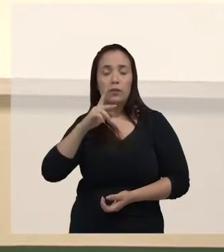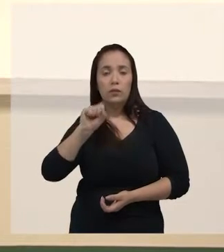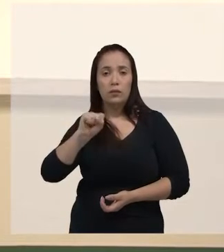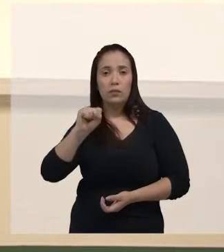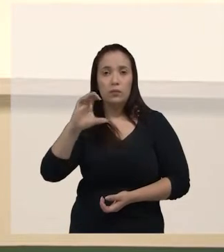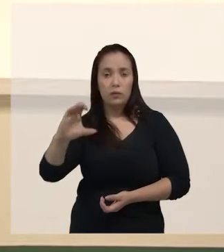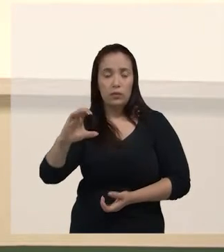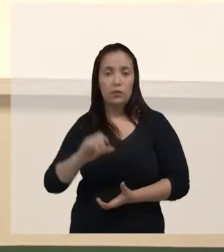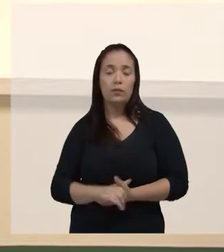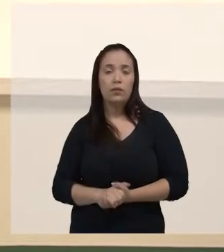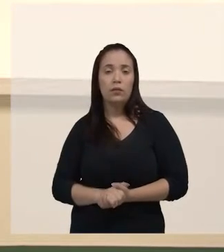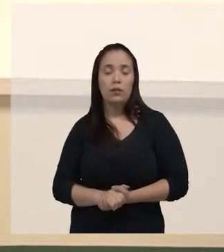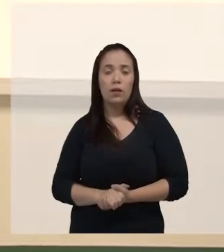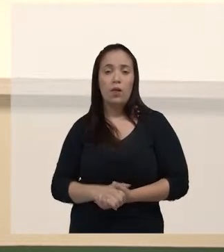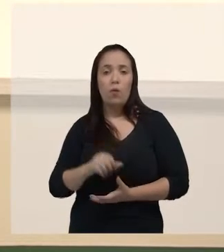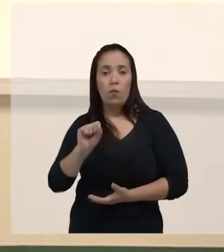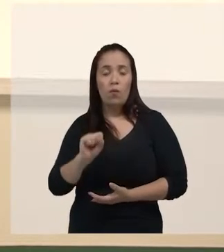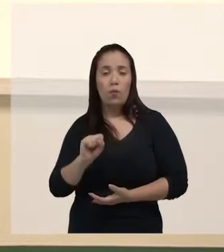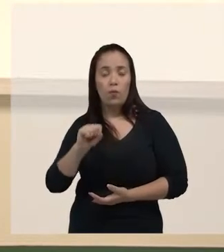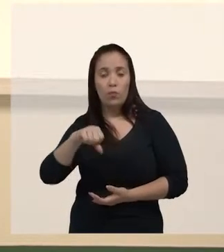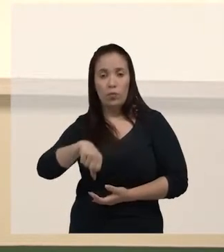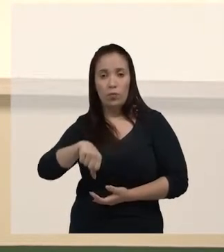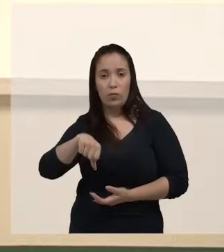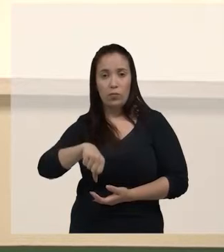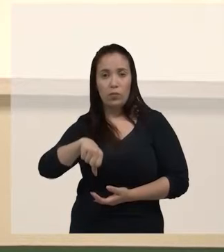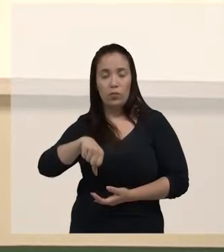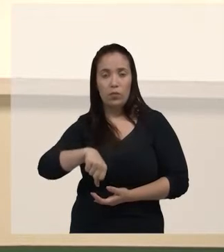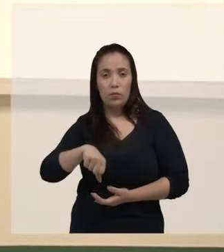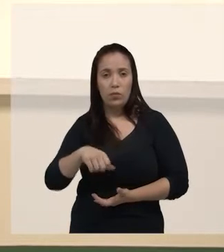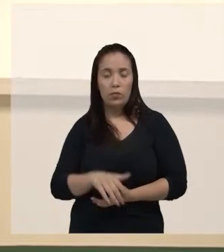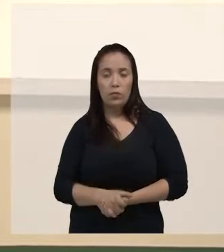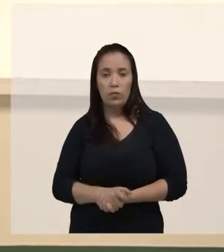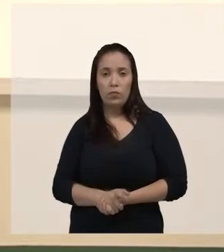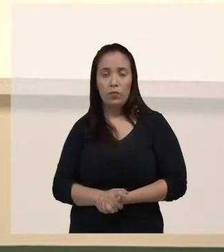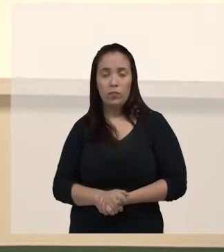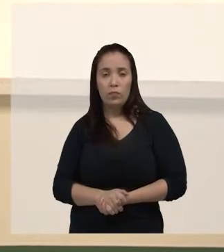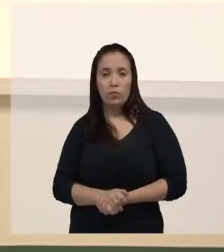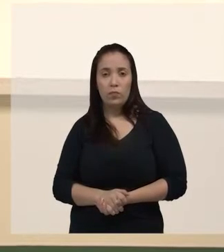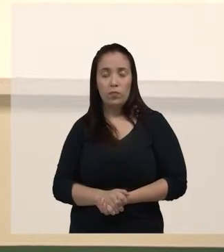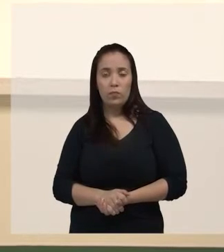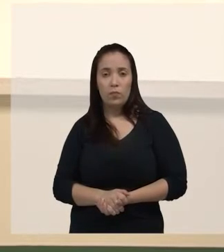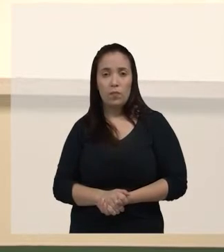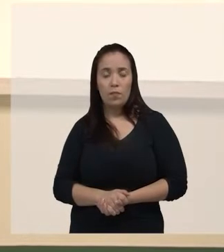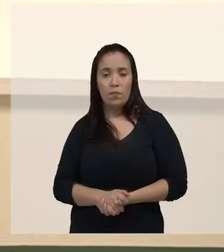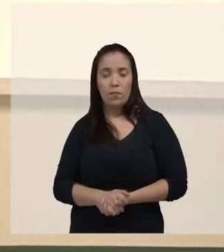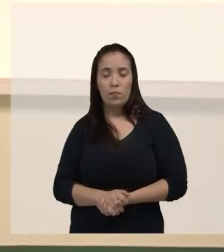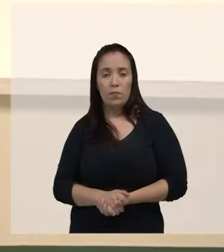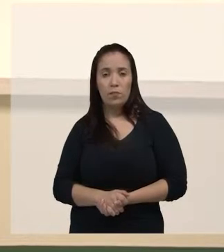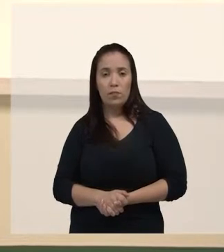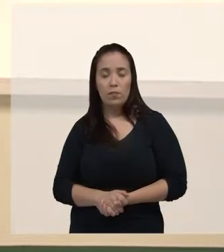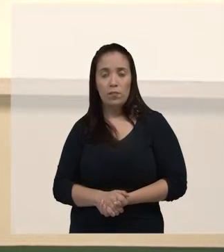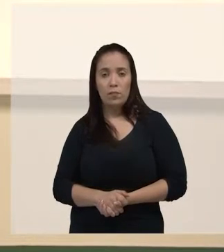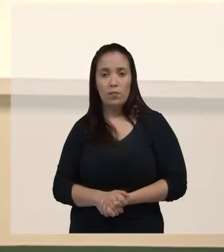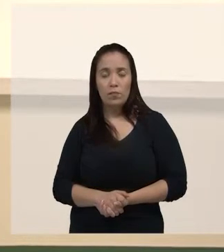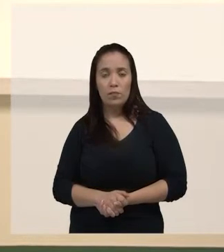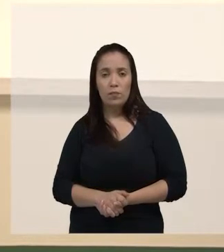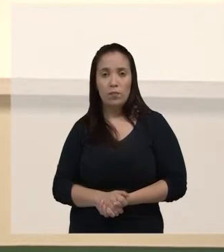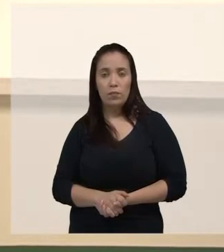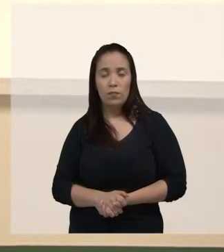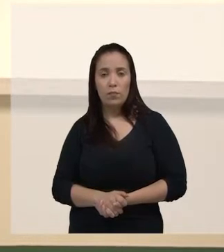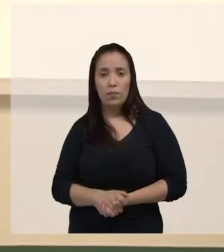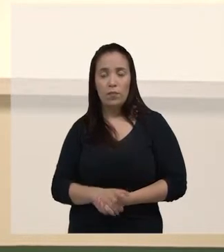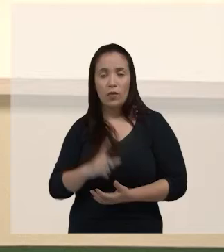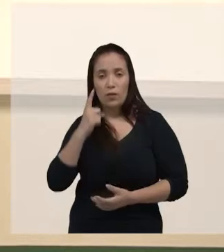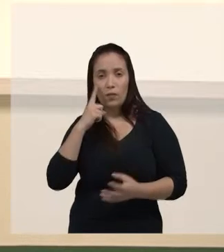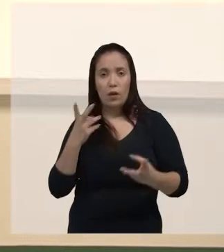PSC, 3,2. Em oitavo que eu disse, olha Luiz, peraí. Peraí, para não errar. 1, 2, 3,